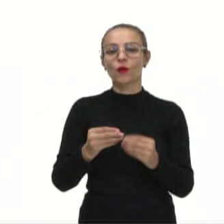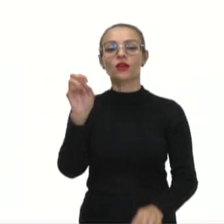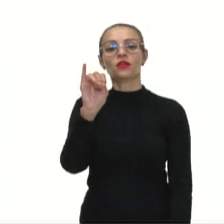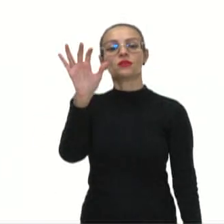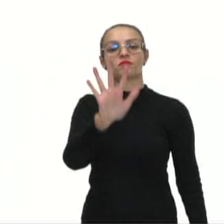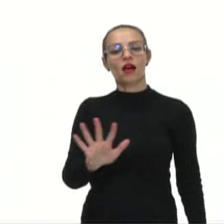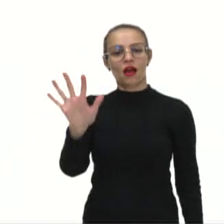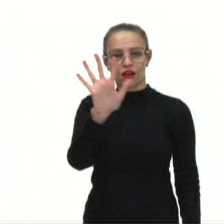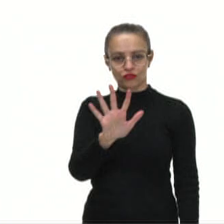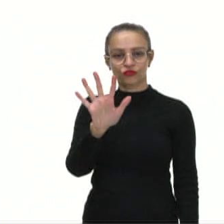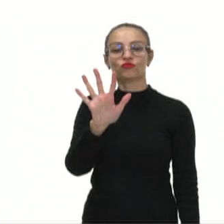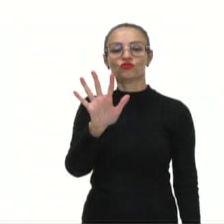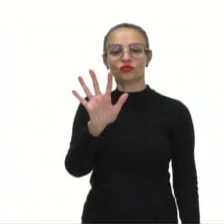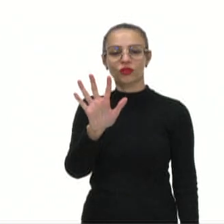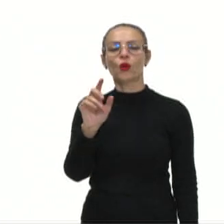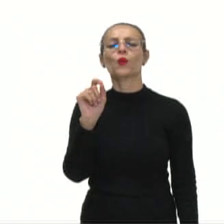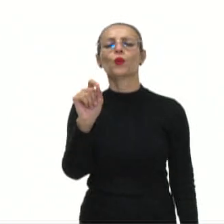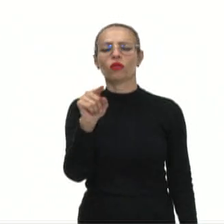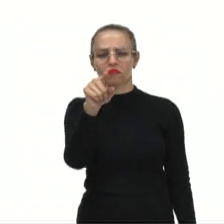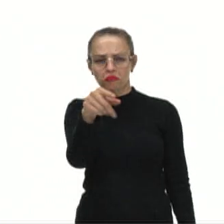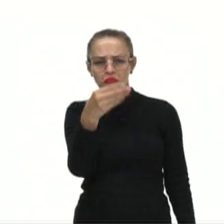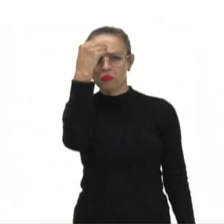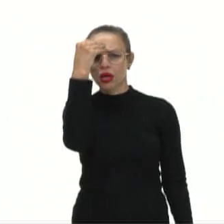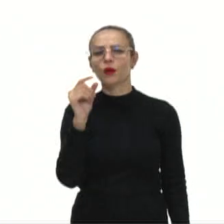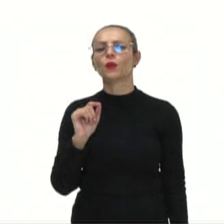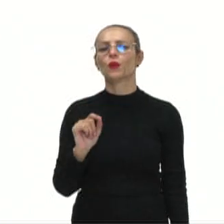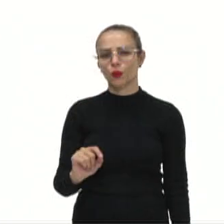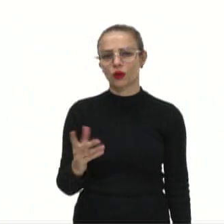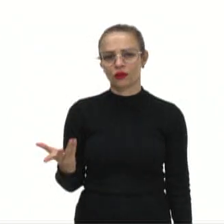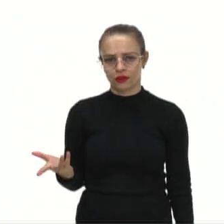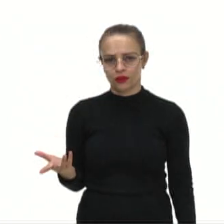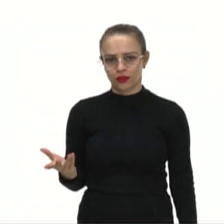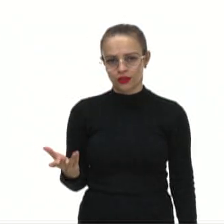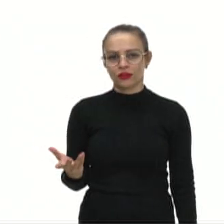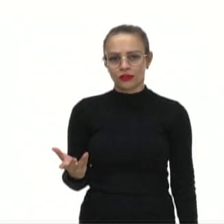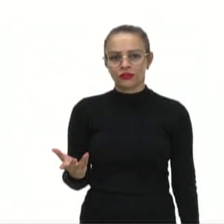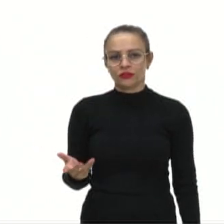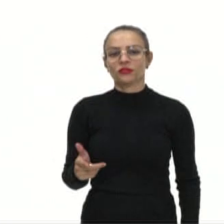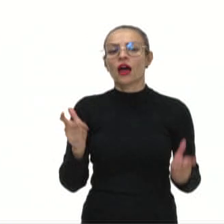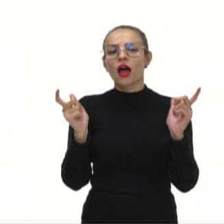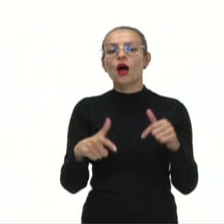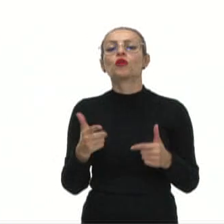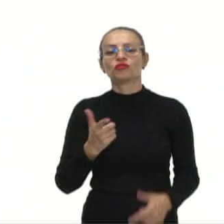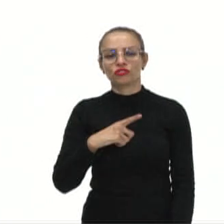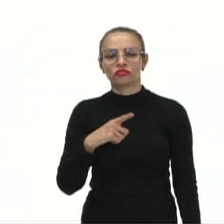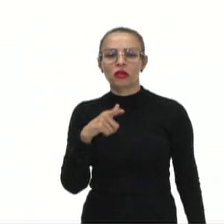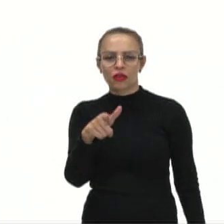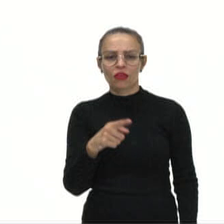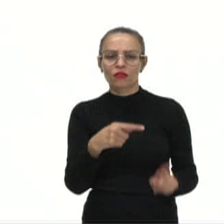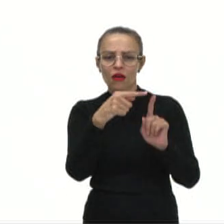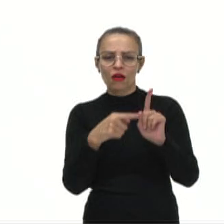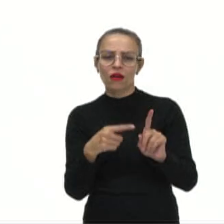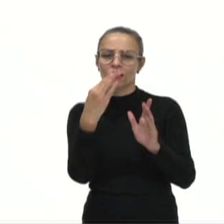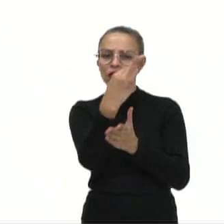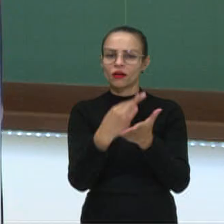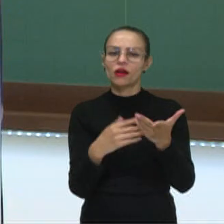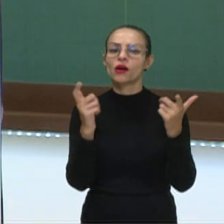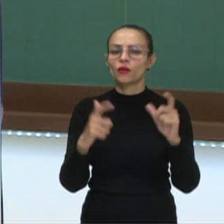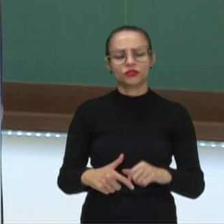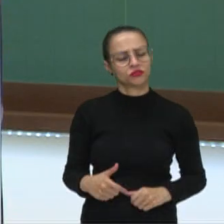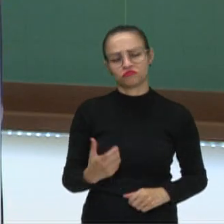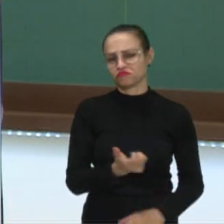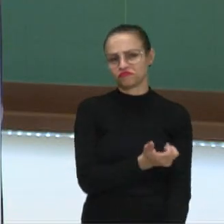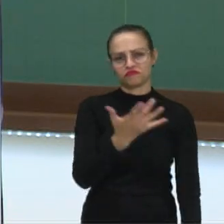aqui do mosquito da dengue, o que fica para você? Onde que a gente encontra esse tipo de texto? Então, em muitos